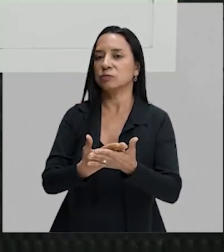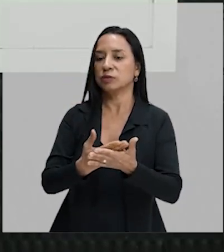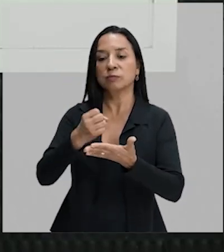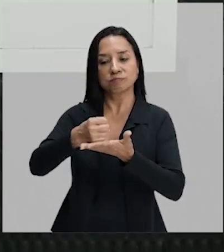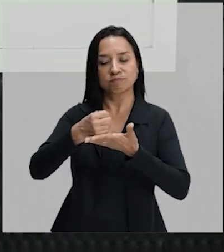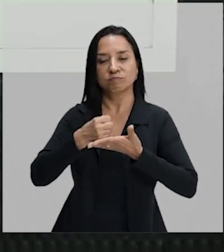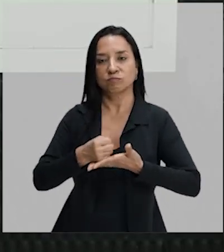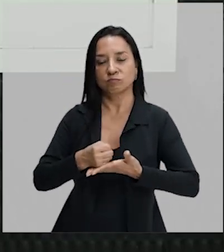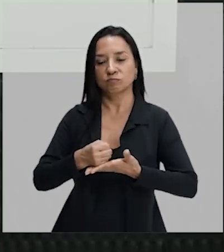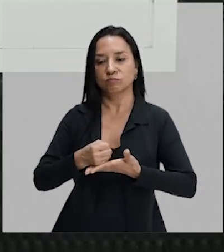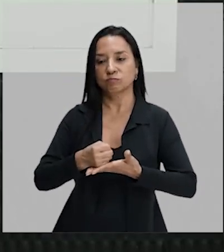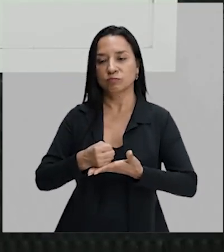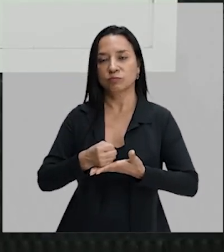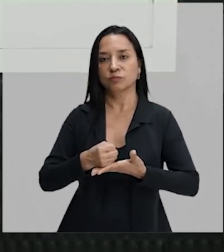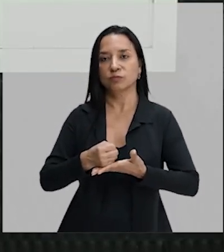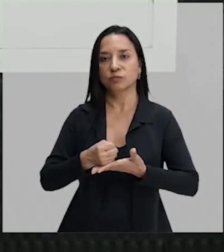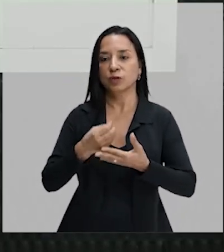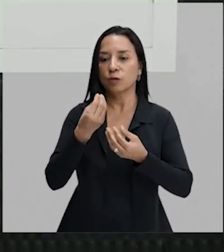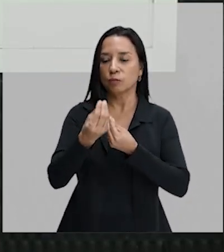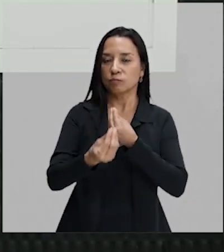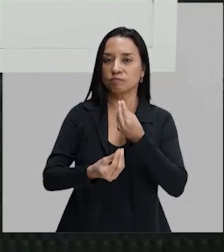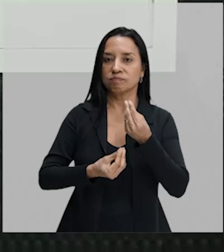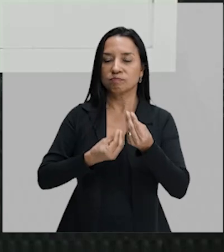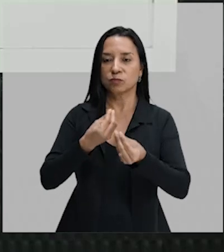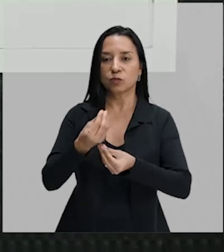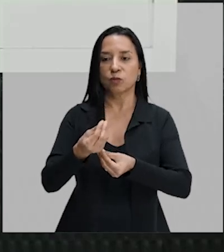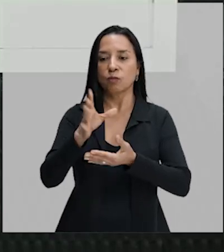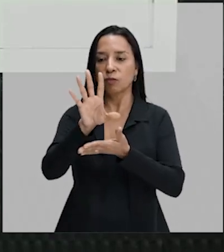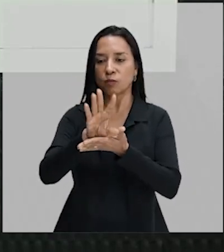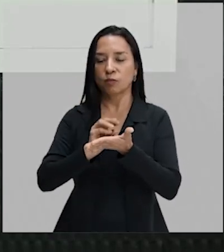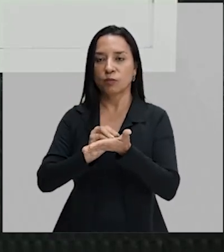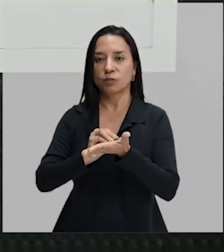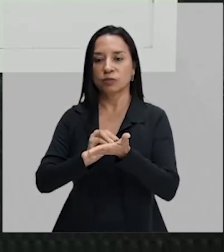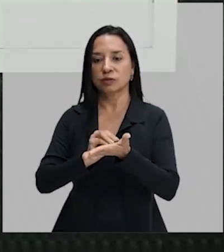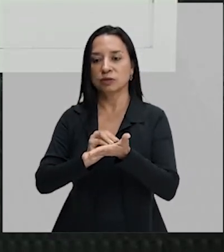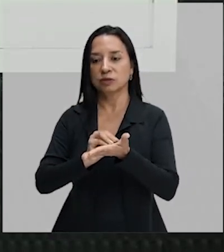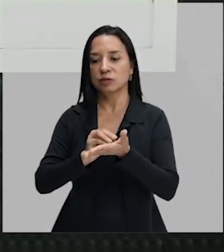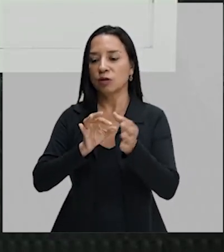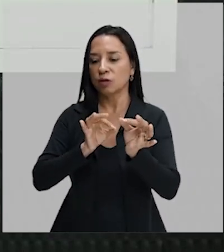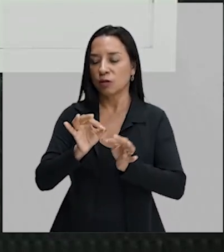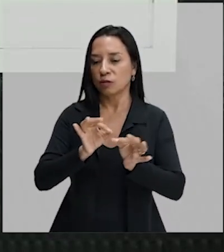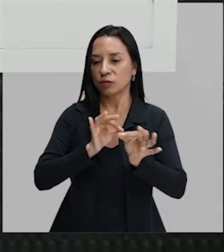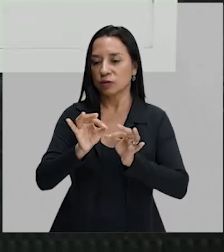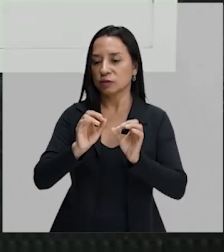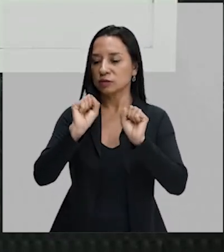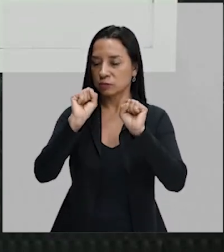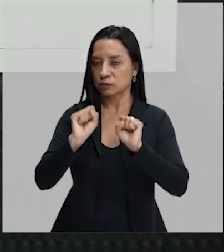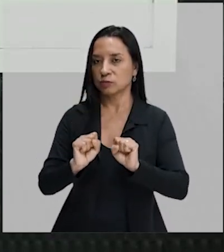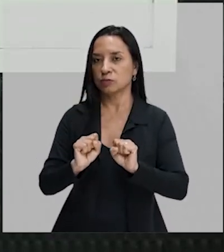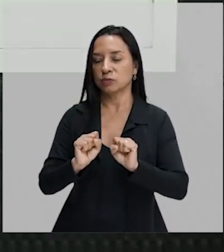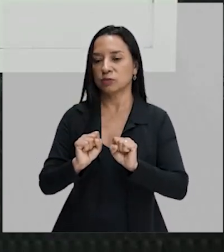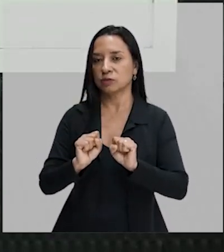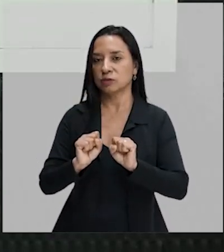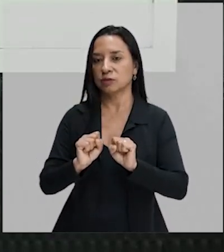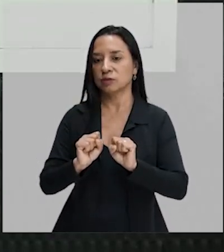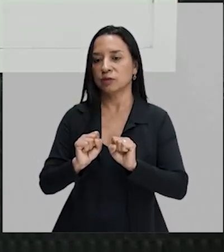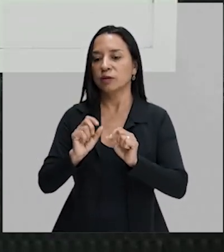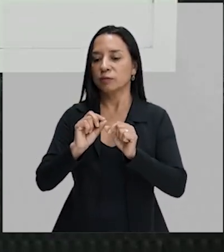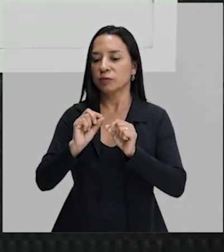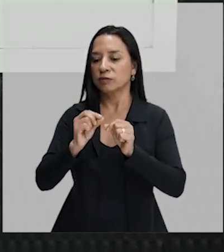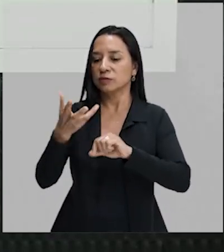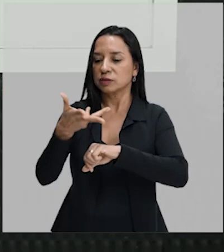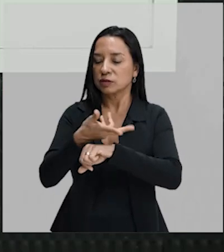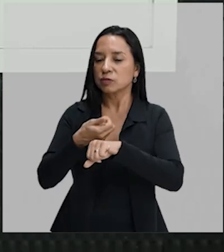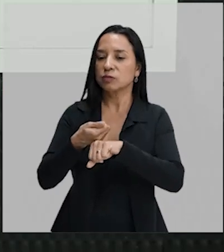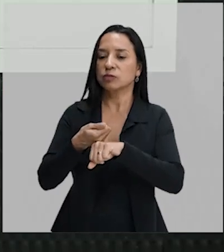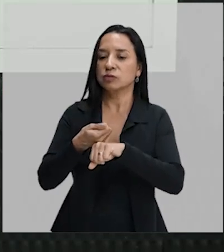Ok? Então, a forma, o modelo, a formulação da autoridade para constituir a minha argumentação